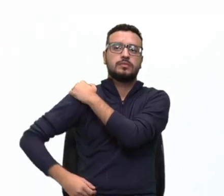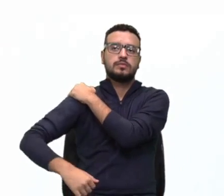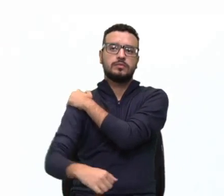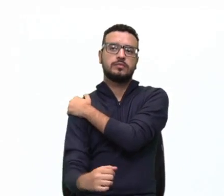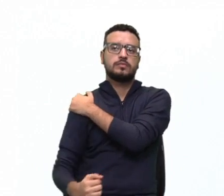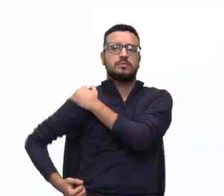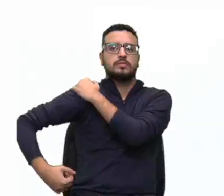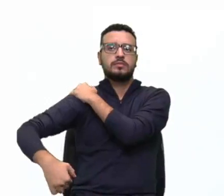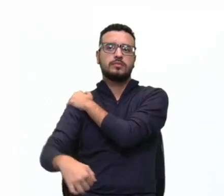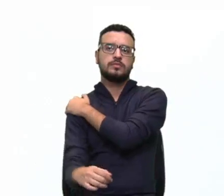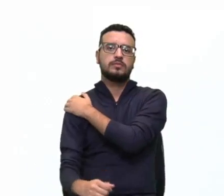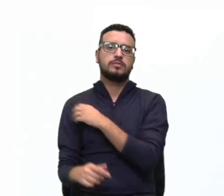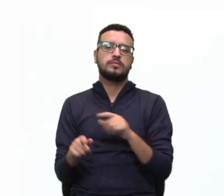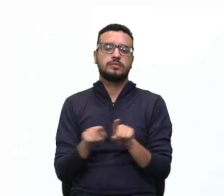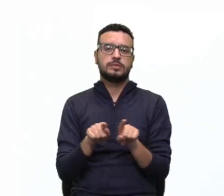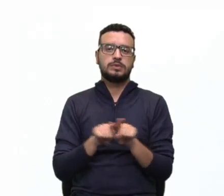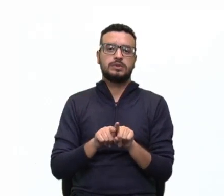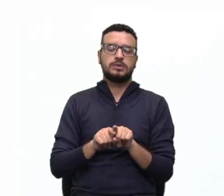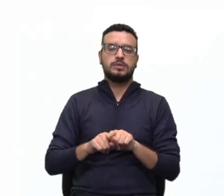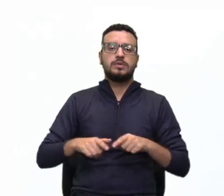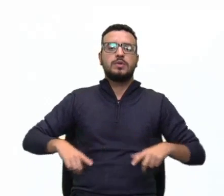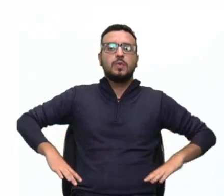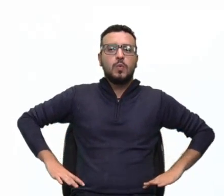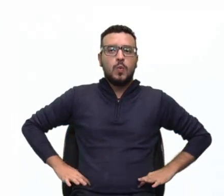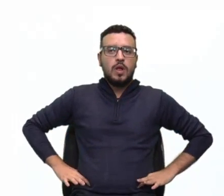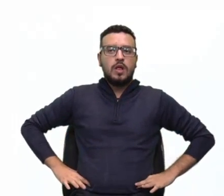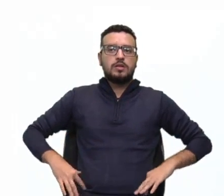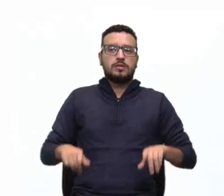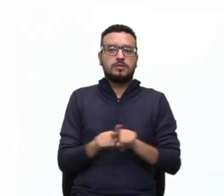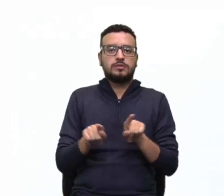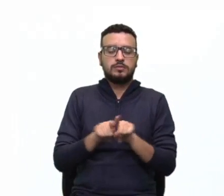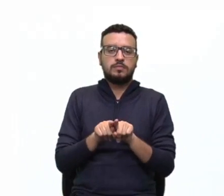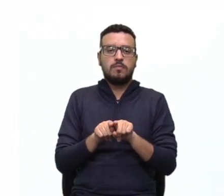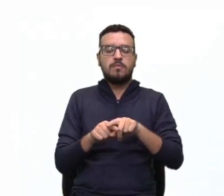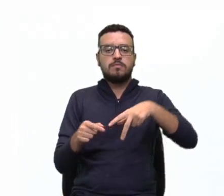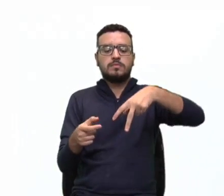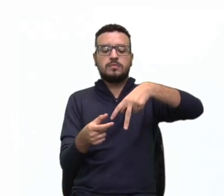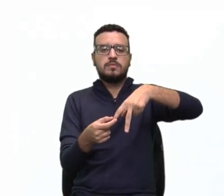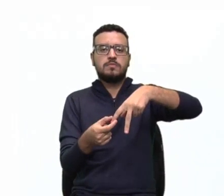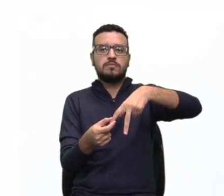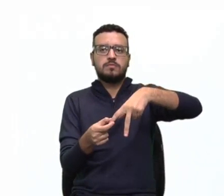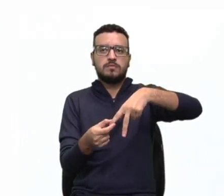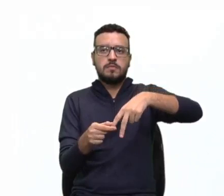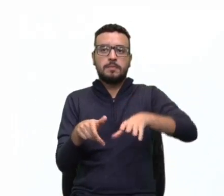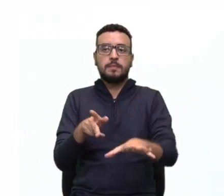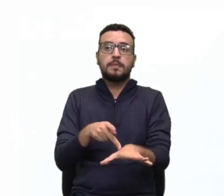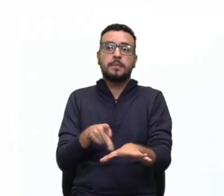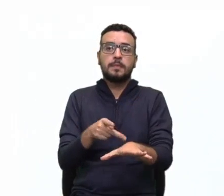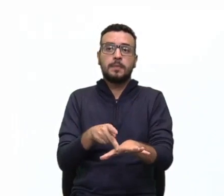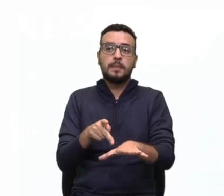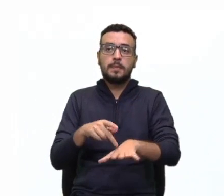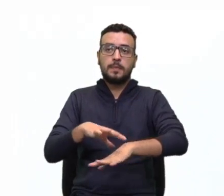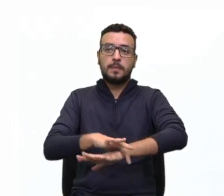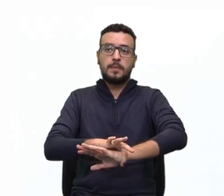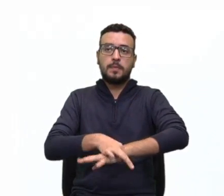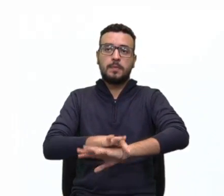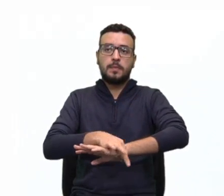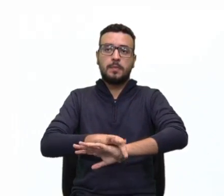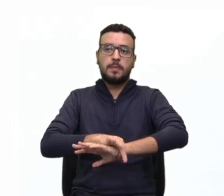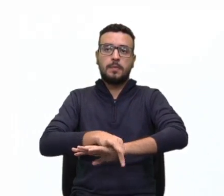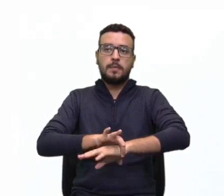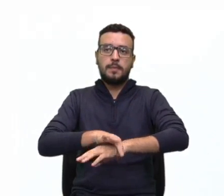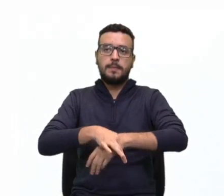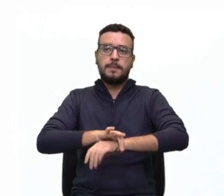tá? Quadril também, tornozelo também. Por quê? Eu tenho muitos movimentos que são realizados. Então, se eu tenho